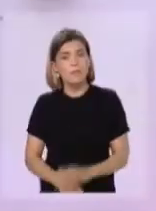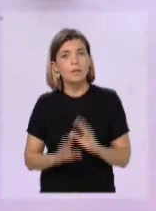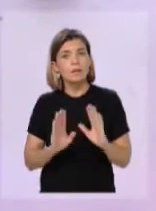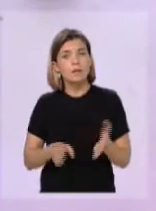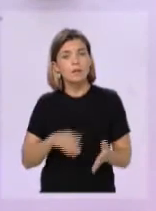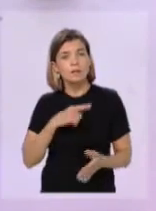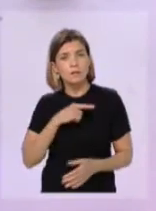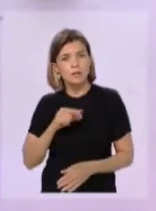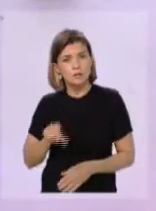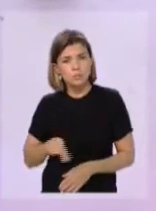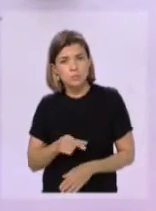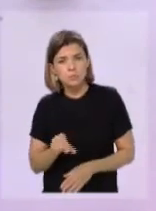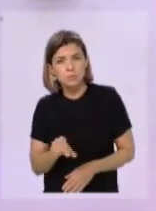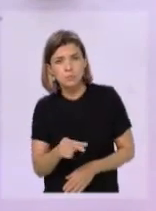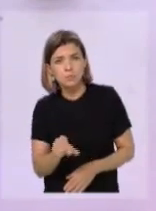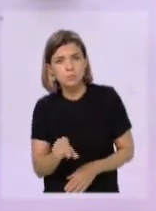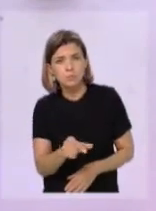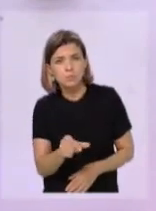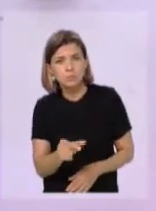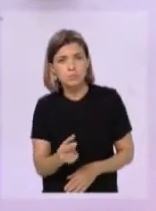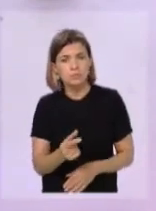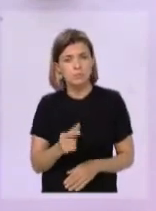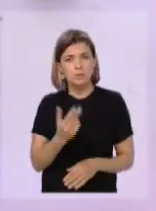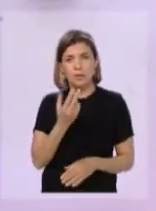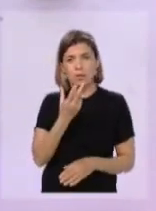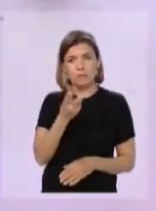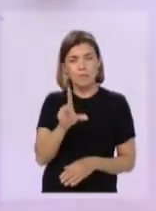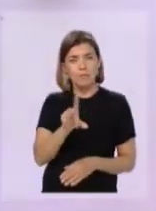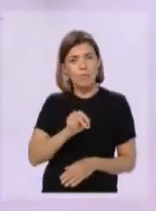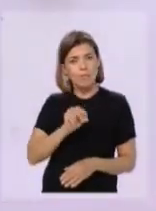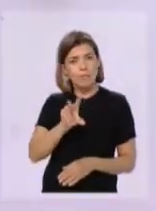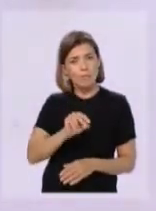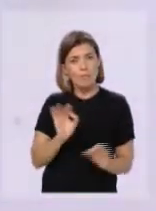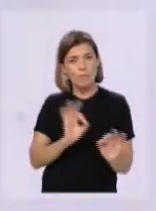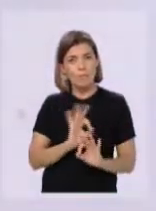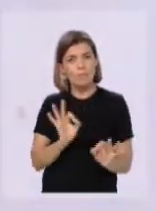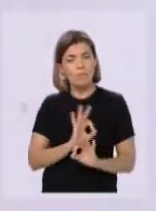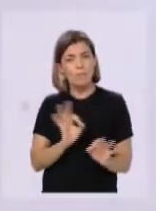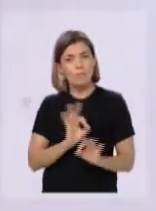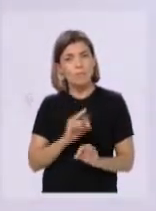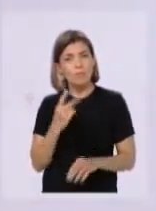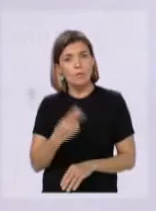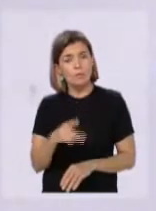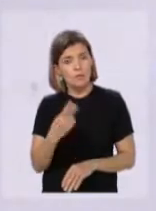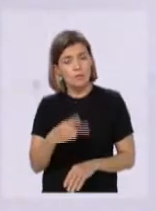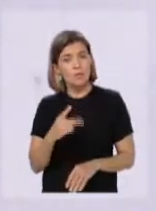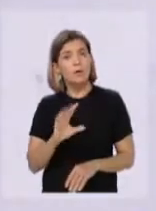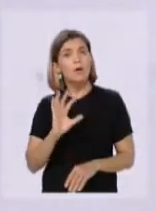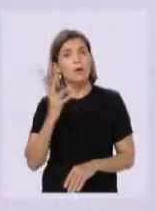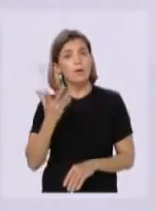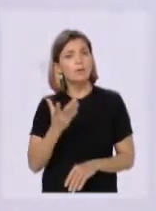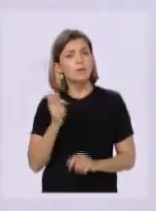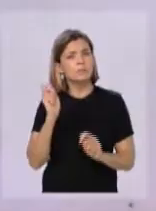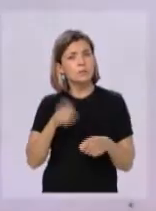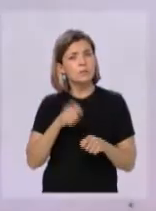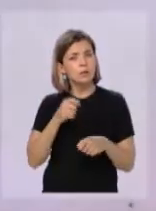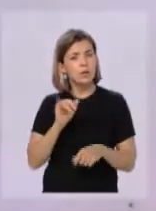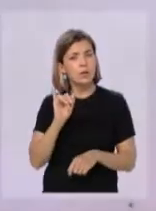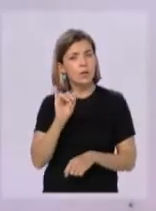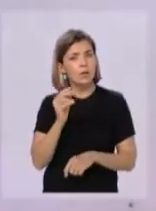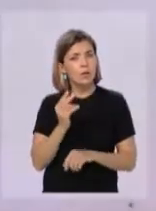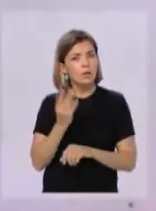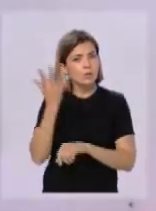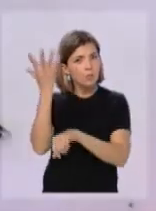A maioria dos seres vivos microscópicos, no entanto, não se alimenta. Conhecidos como autótrofos, esses organismos são